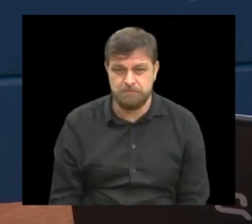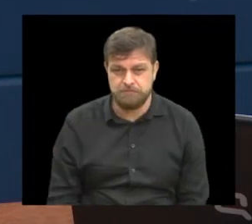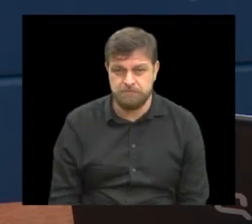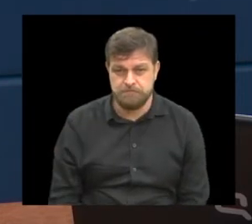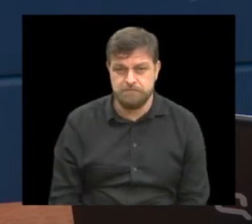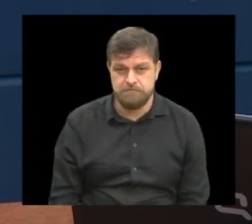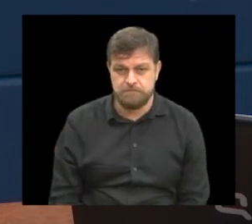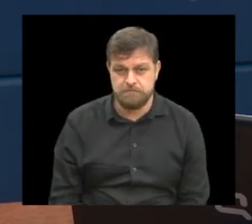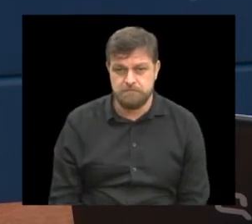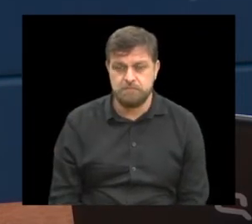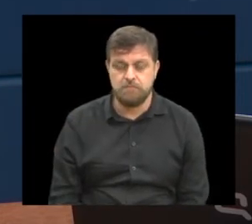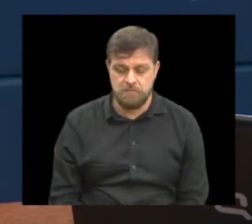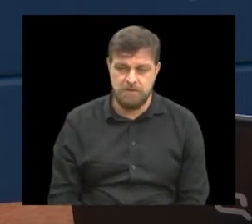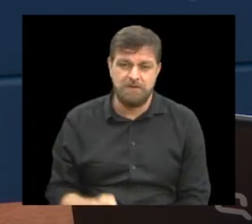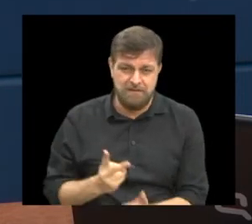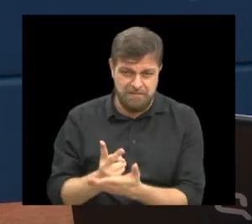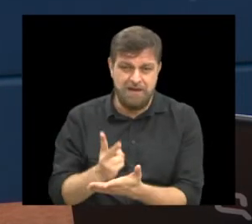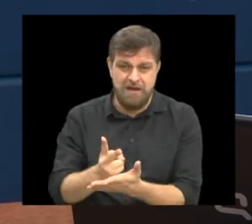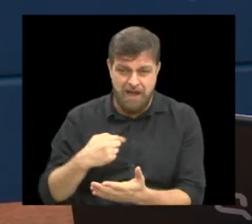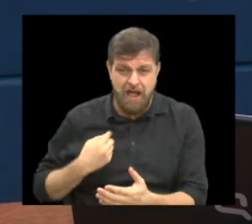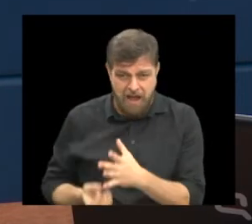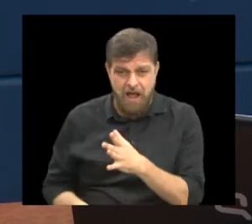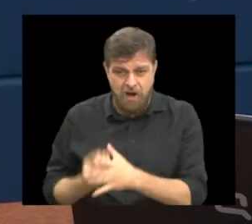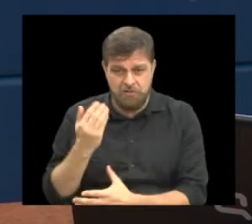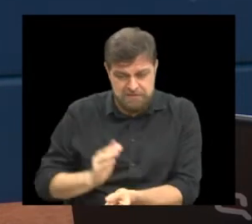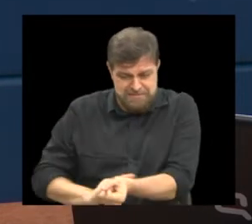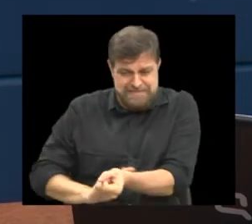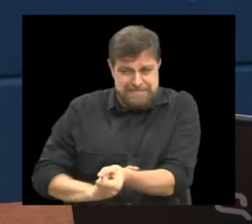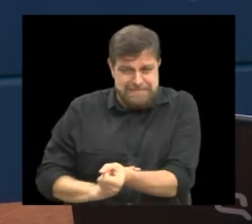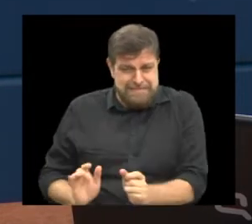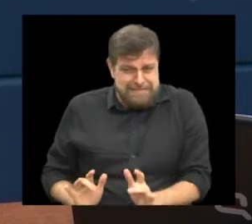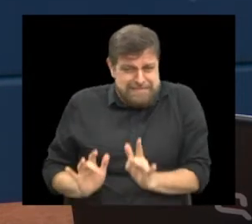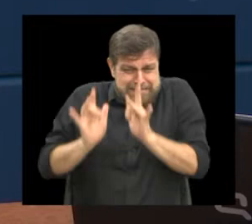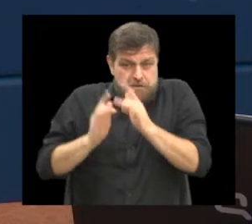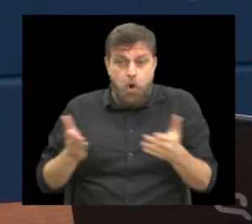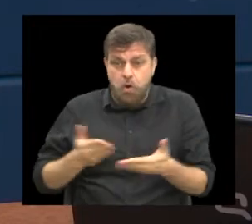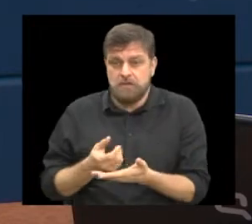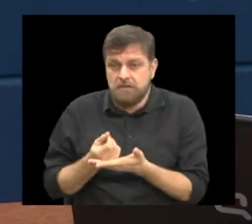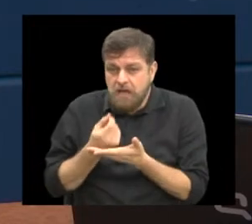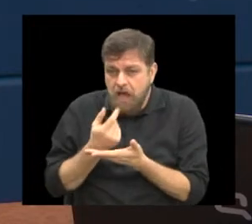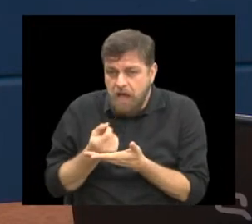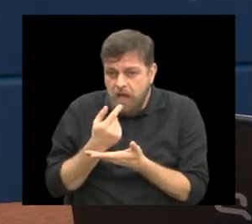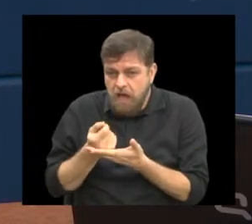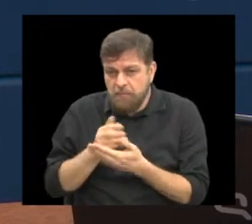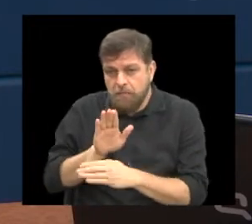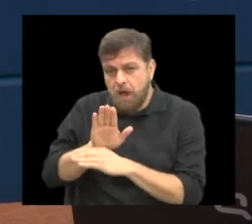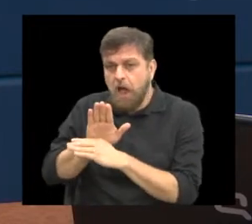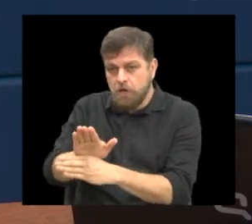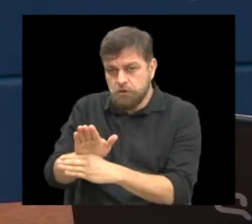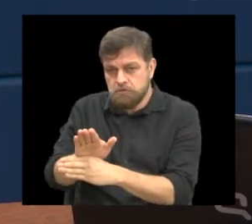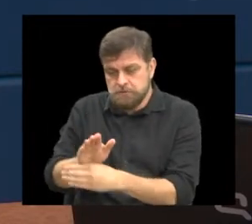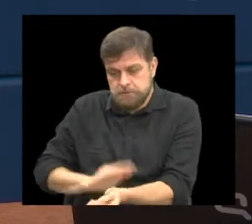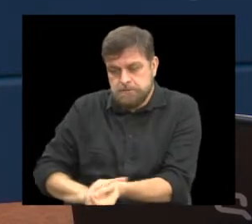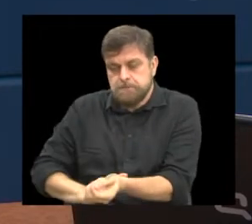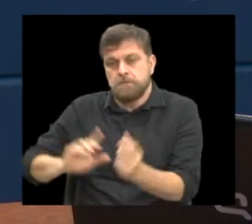é comum que realmente aconteça. E há hoje medicação para ajudar nessa situação.